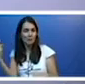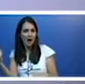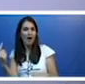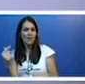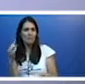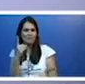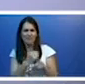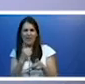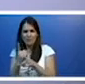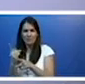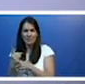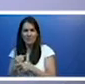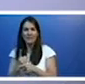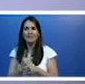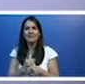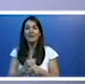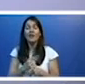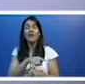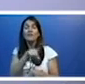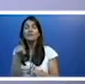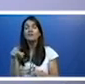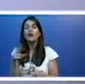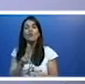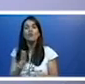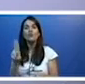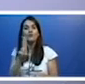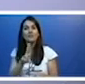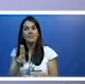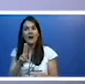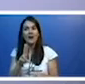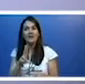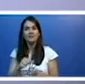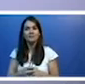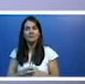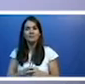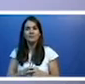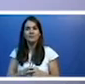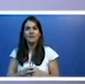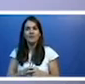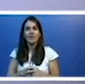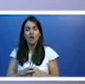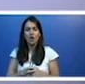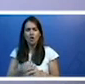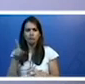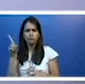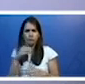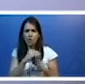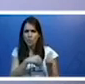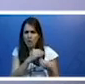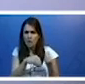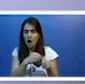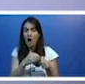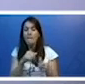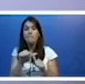os ácidos e bases é o uso de indicadores ácido-base. Os indicadores são substâncias que mudam